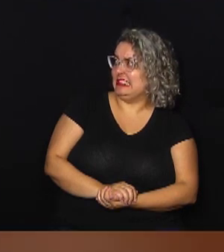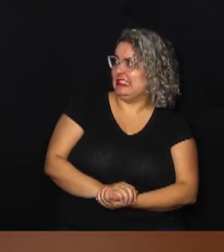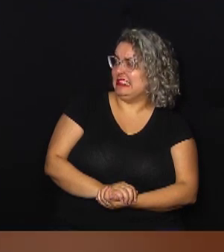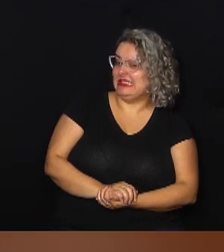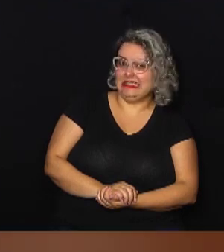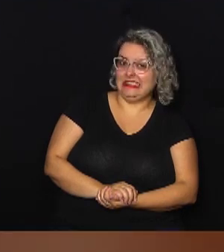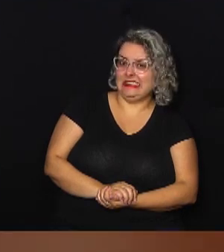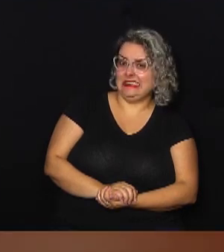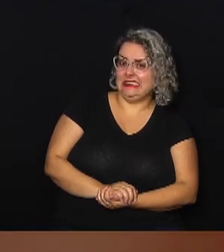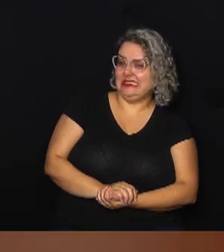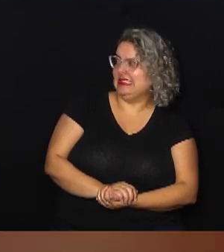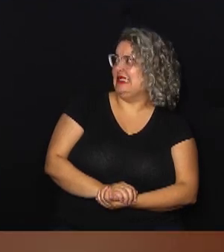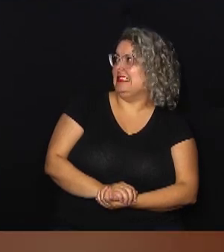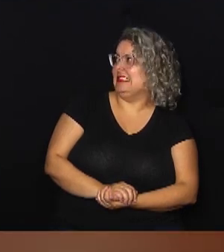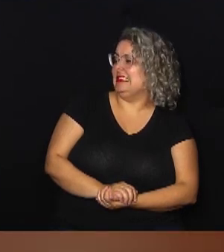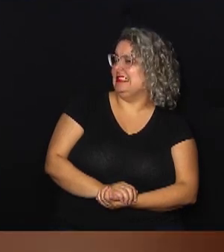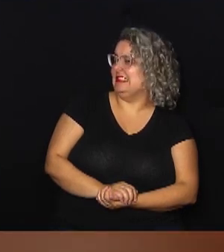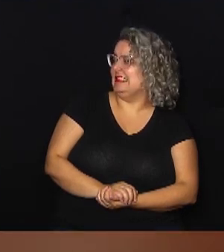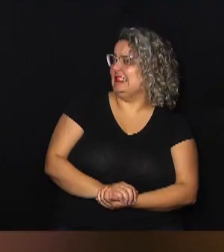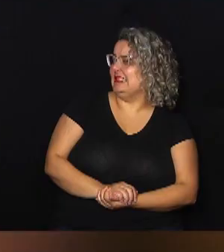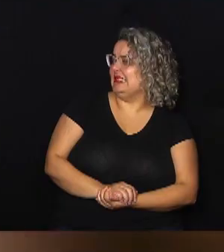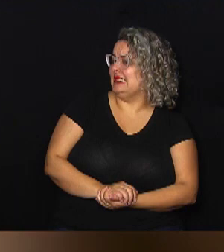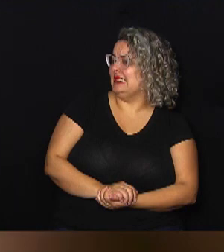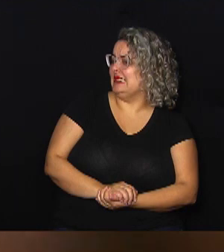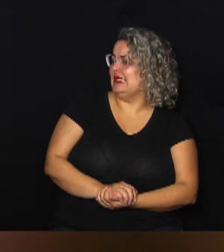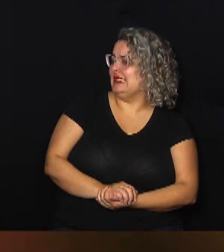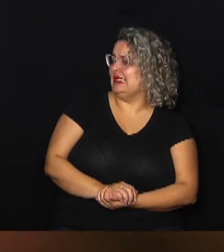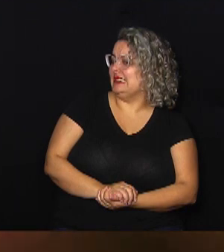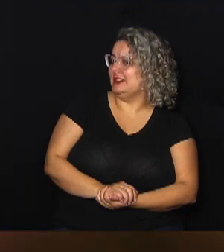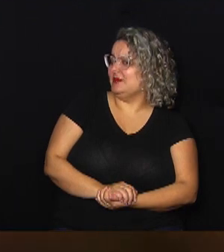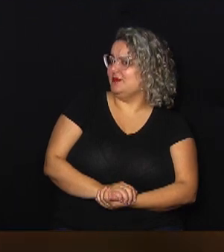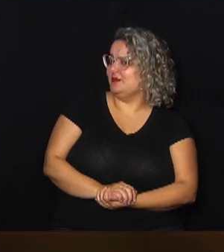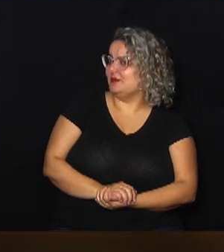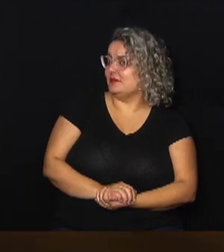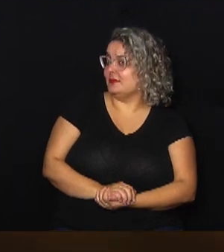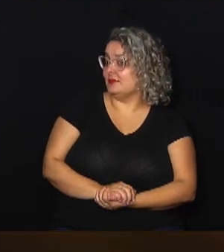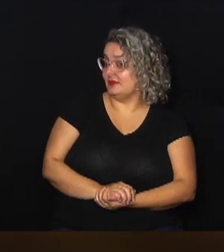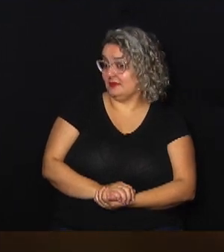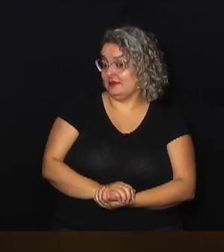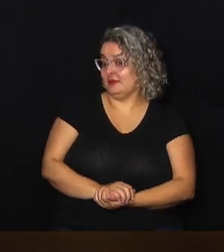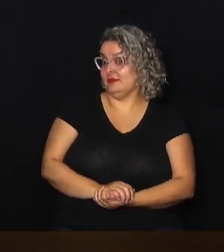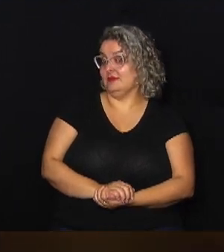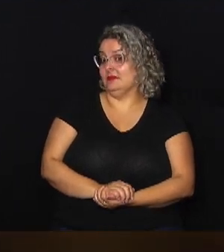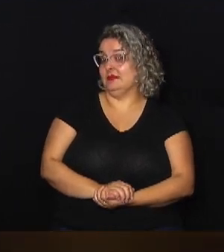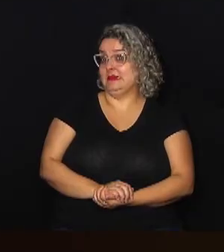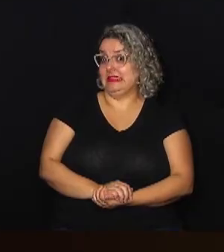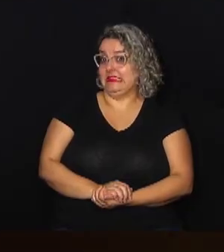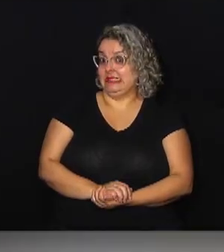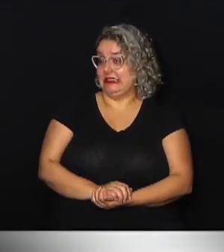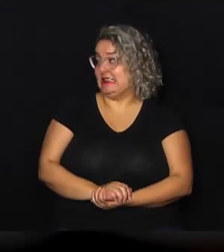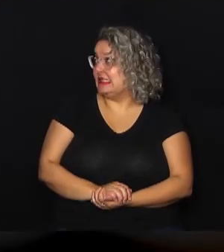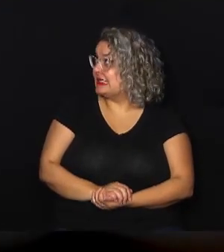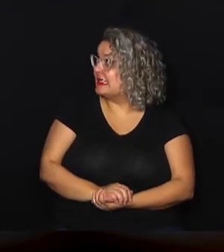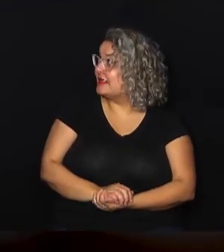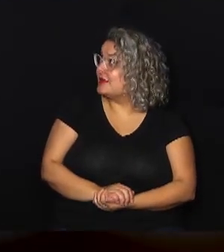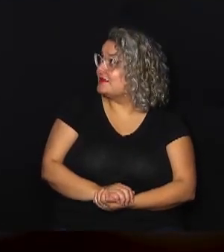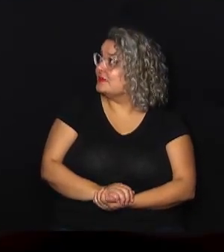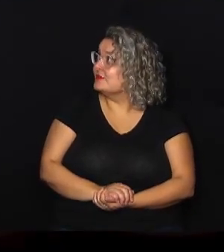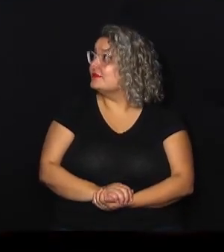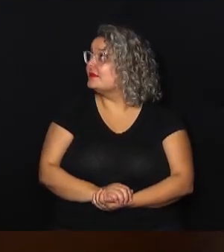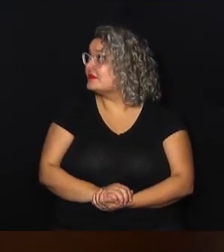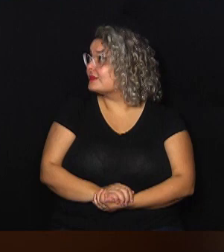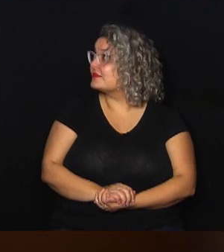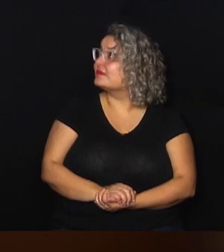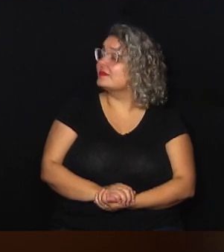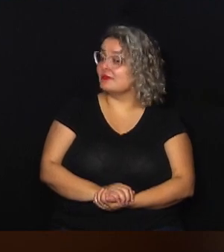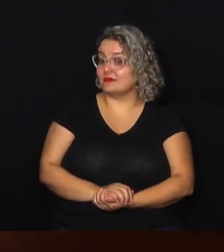A Russian capitalist and an American communist. On a $250 million luxury yacht.